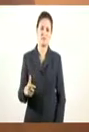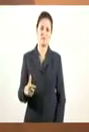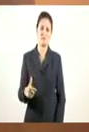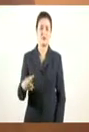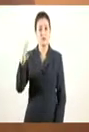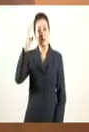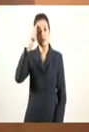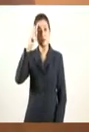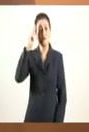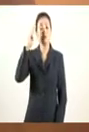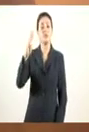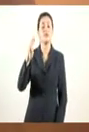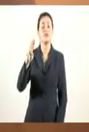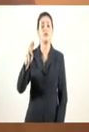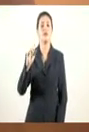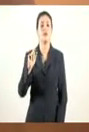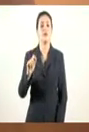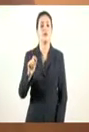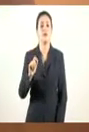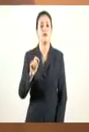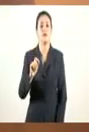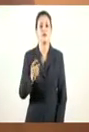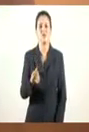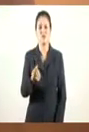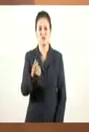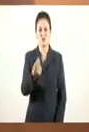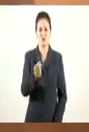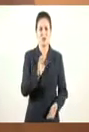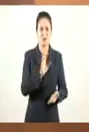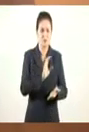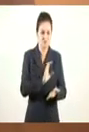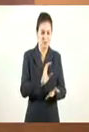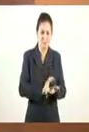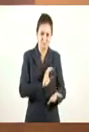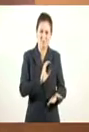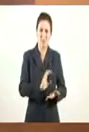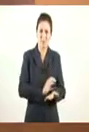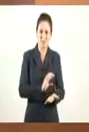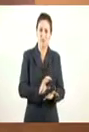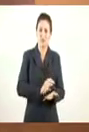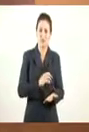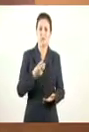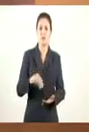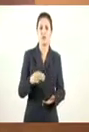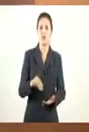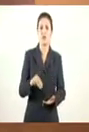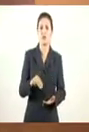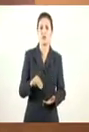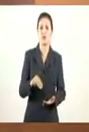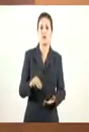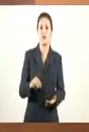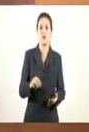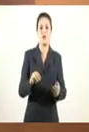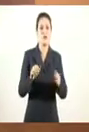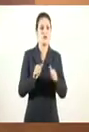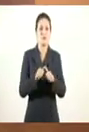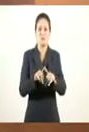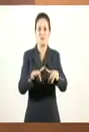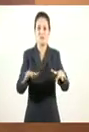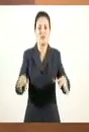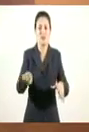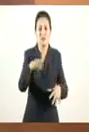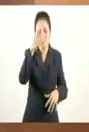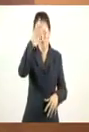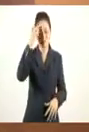os muitos recursos que vinham para o Maranhão não chegavam às pessoas. Eles eram desviados no meio do caminho. E